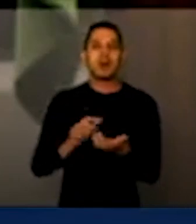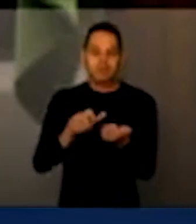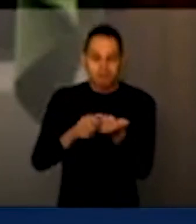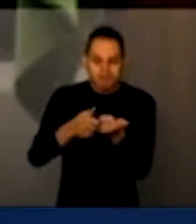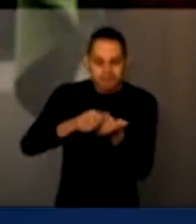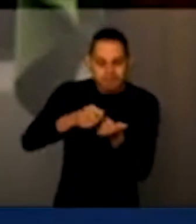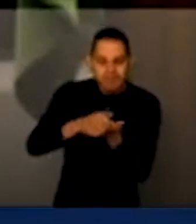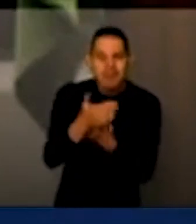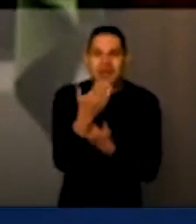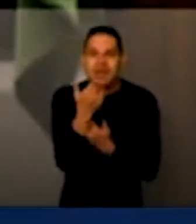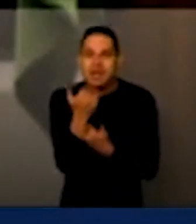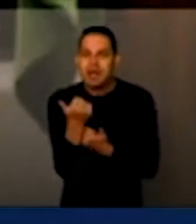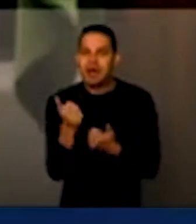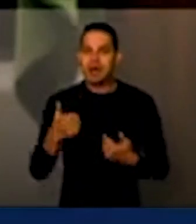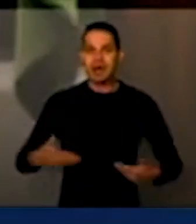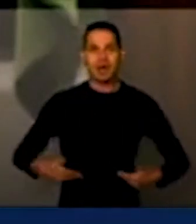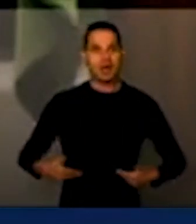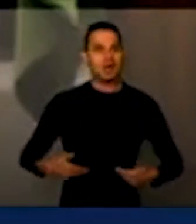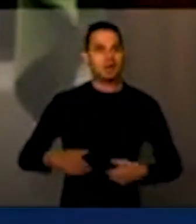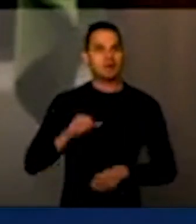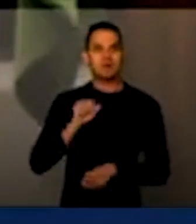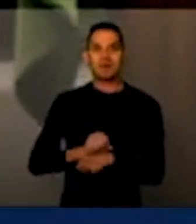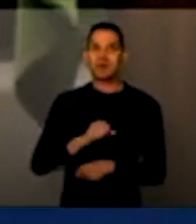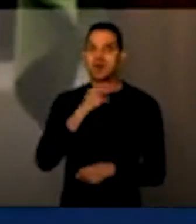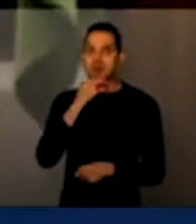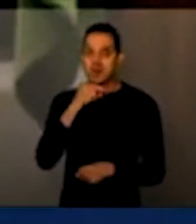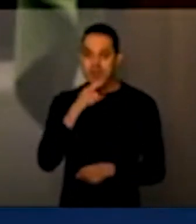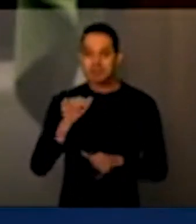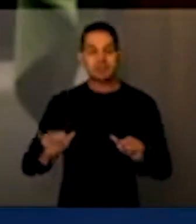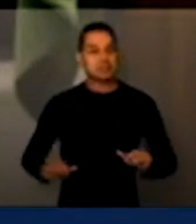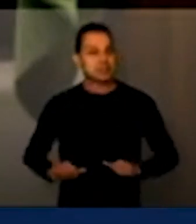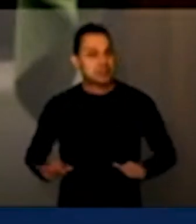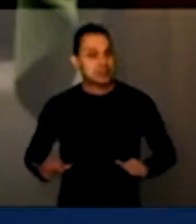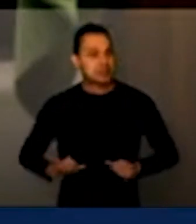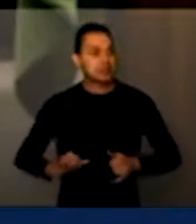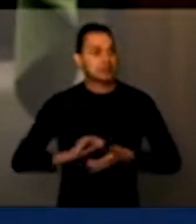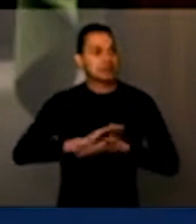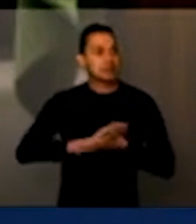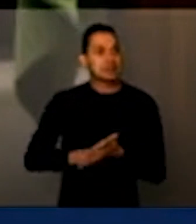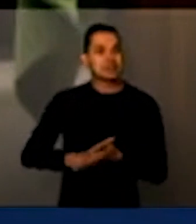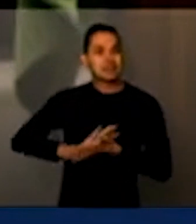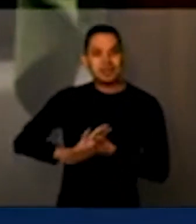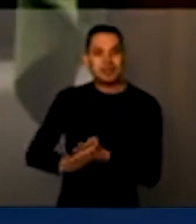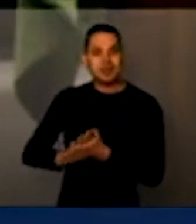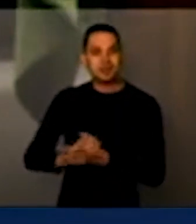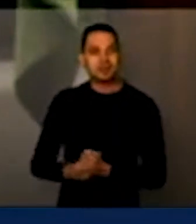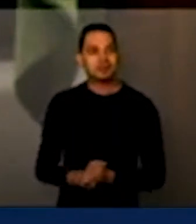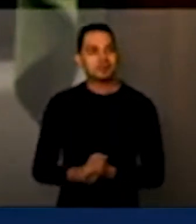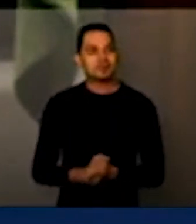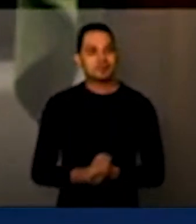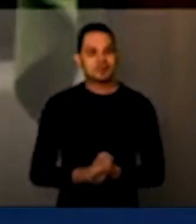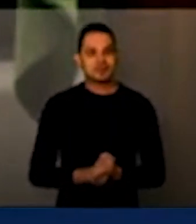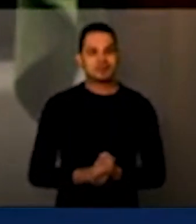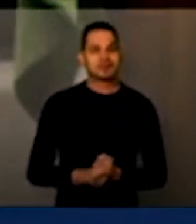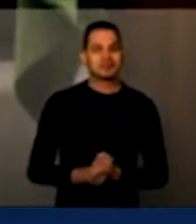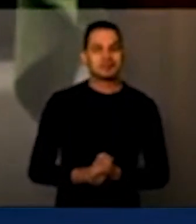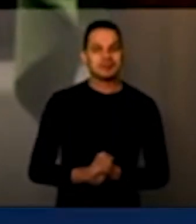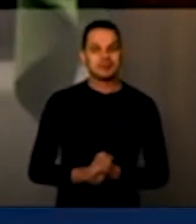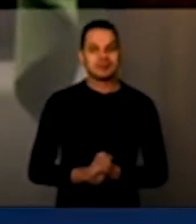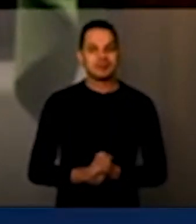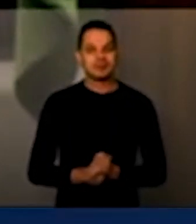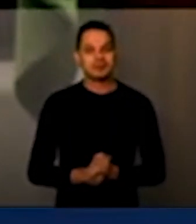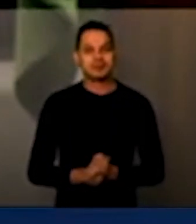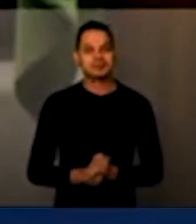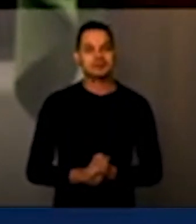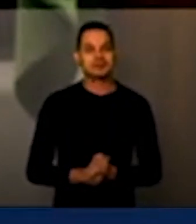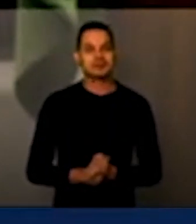e a fome não espera a fome dói a forma ilha e é isso que esse governo de quinta categoria tá fazendo